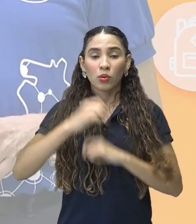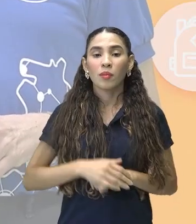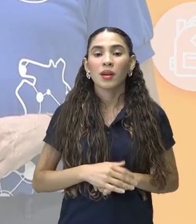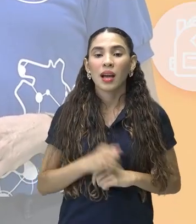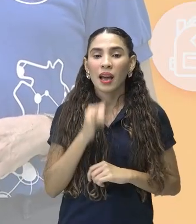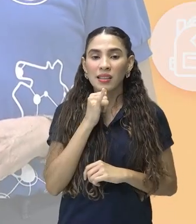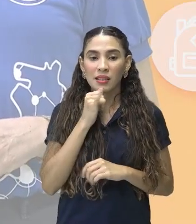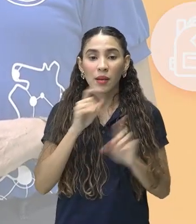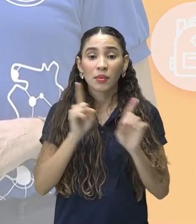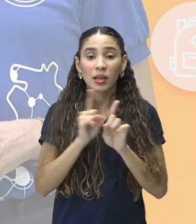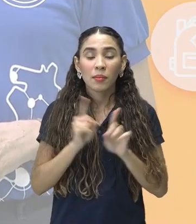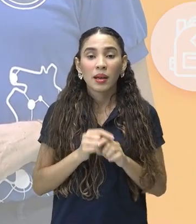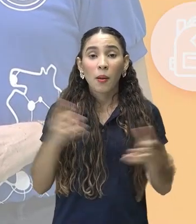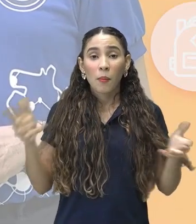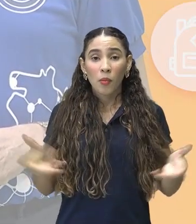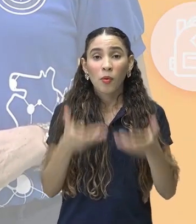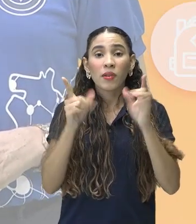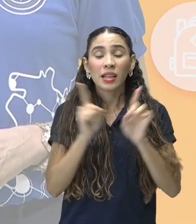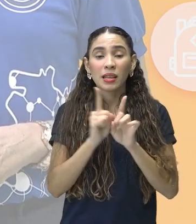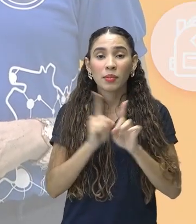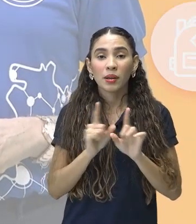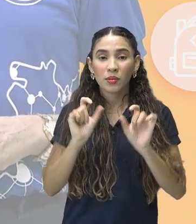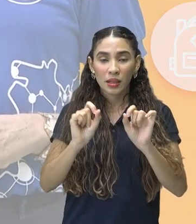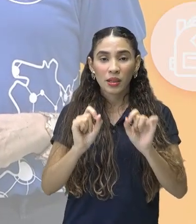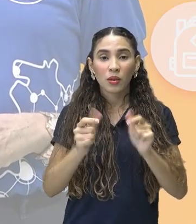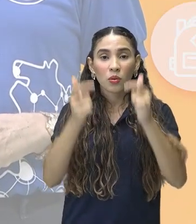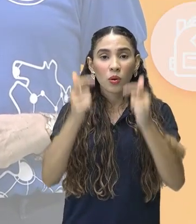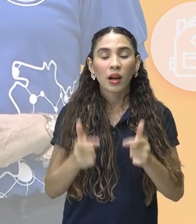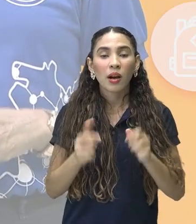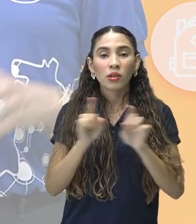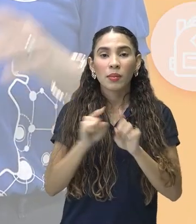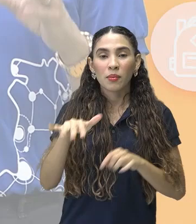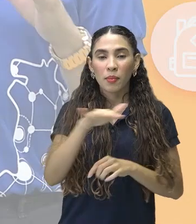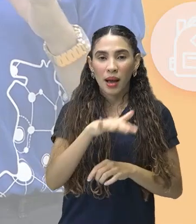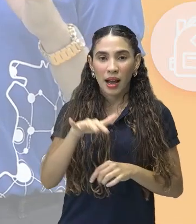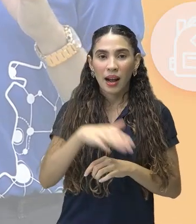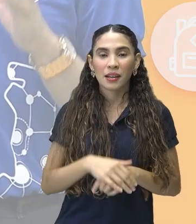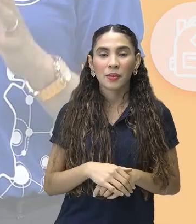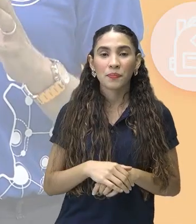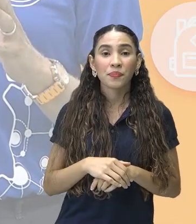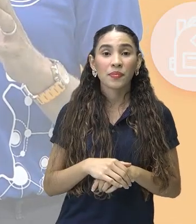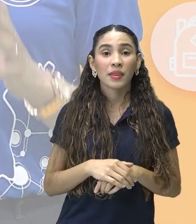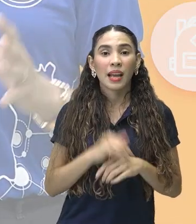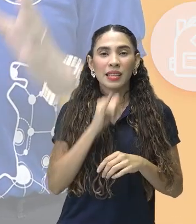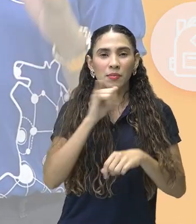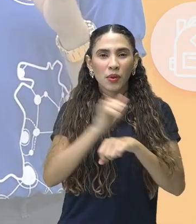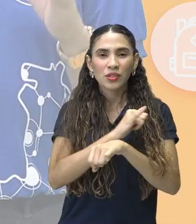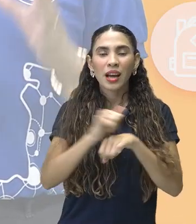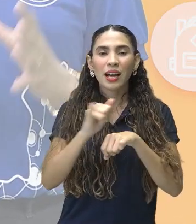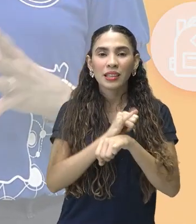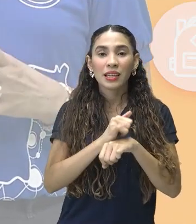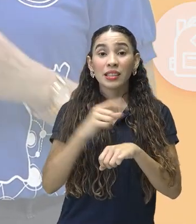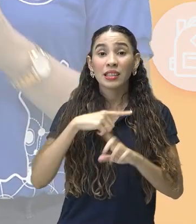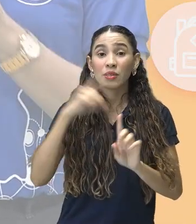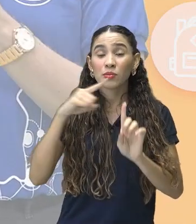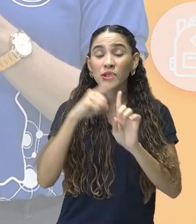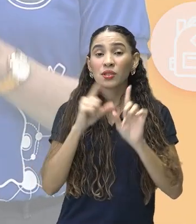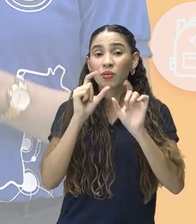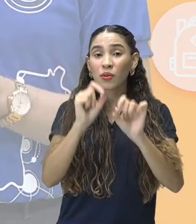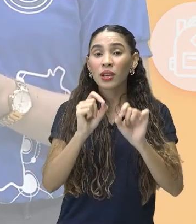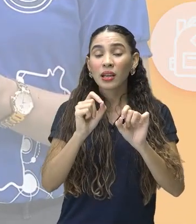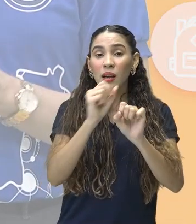como também promover a habitação de uma área estratégica, com o intuito